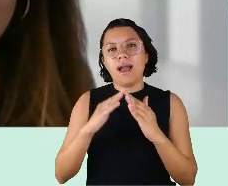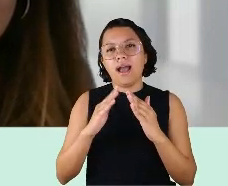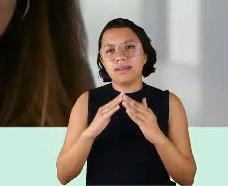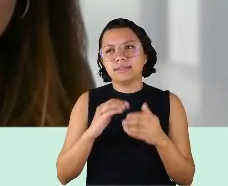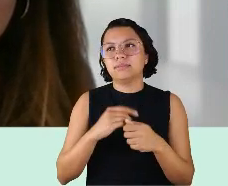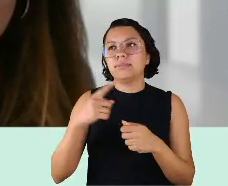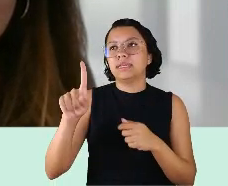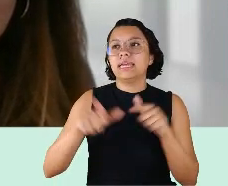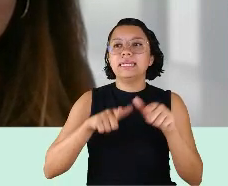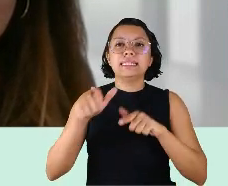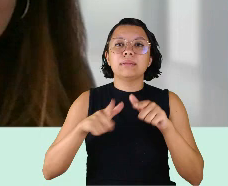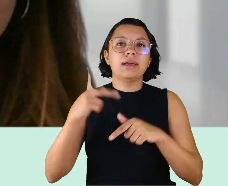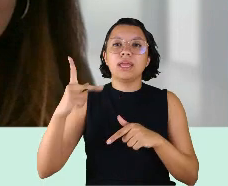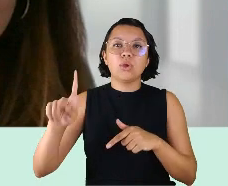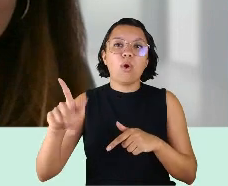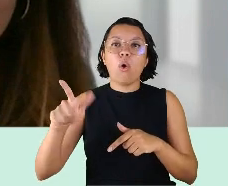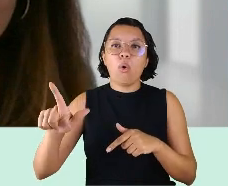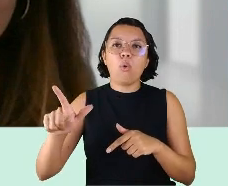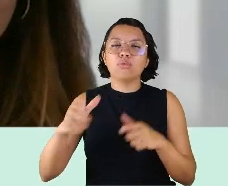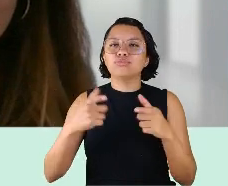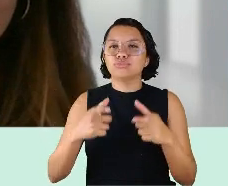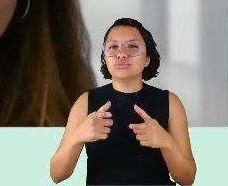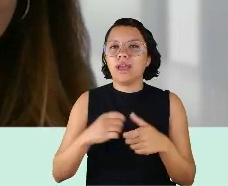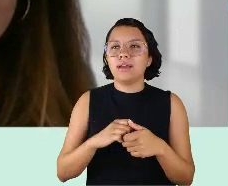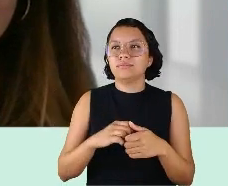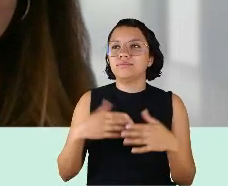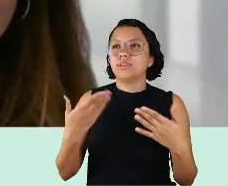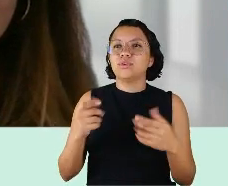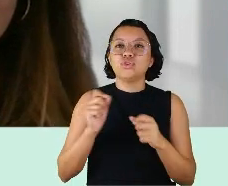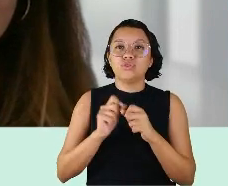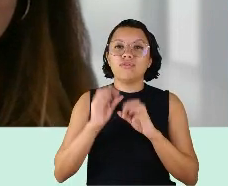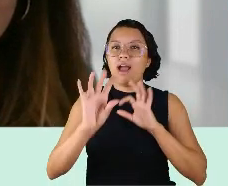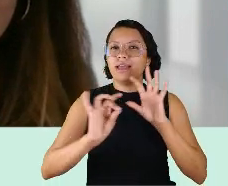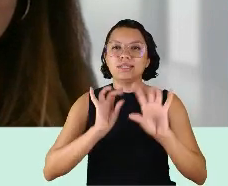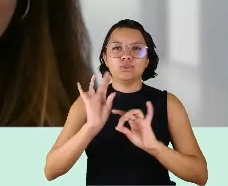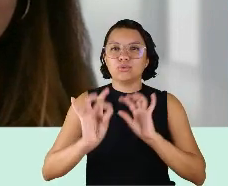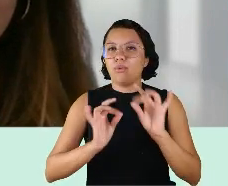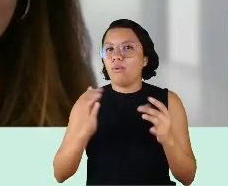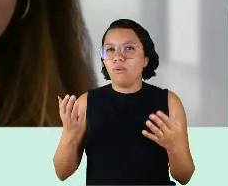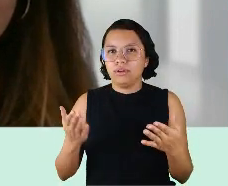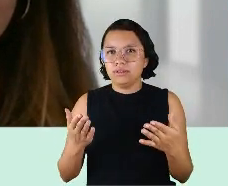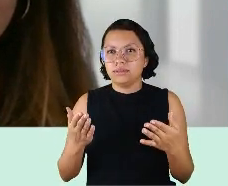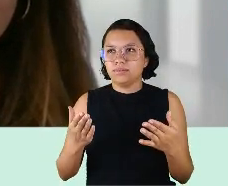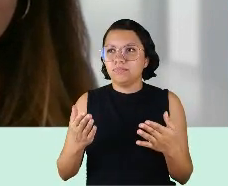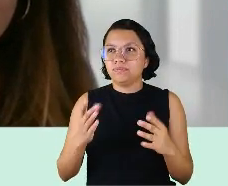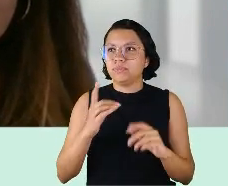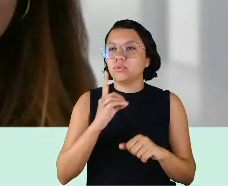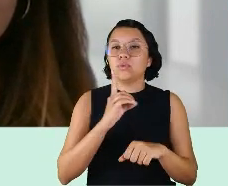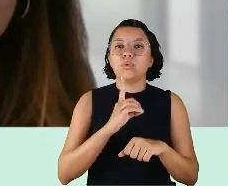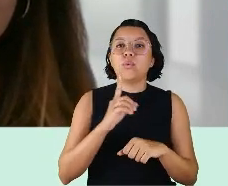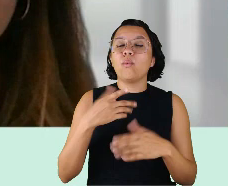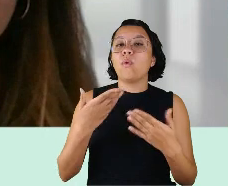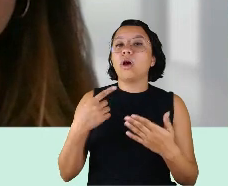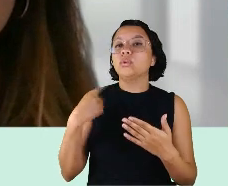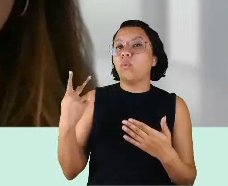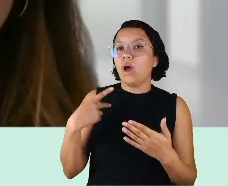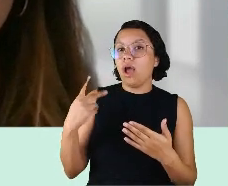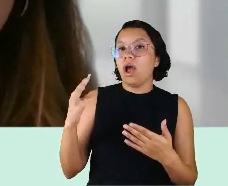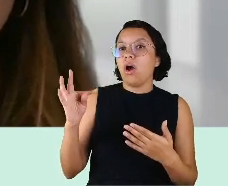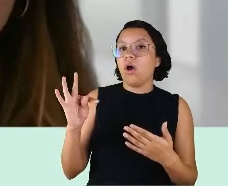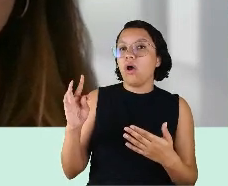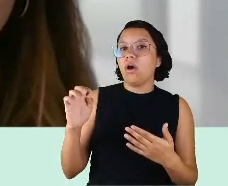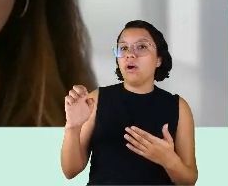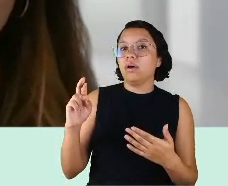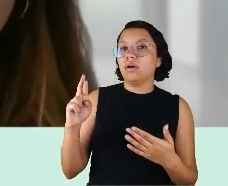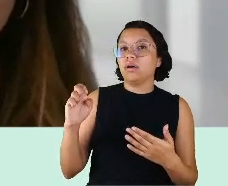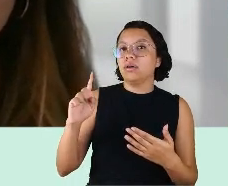sua casa para ir trabalhar em outro lugar. Ou seja, a gente faz escolhas. Quando Terezinha e eu fizemos o